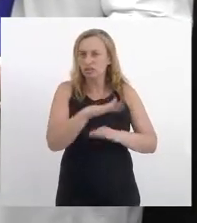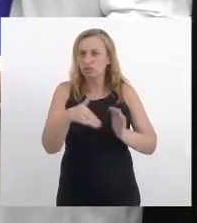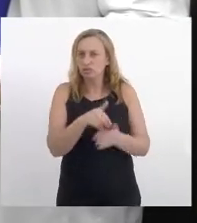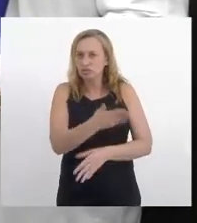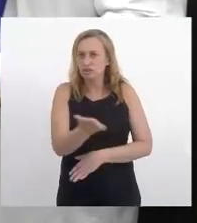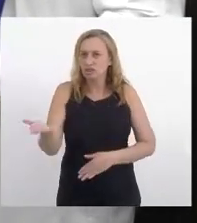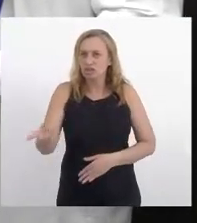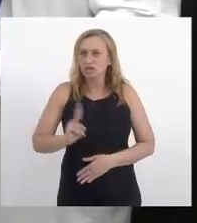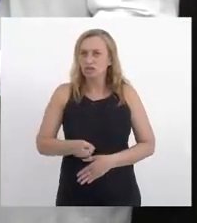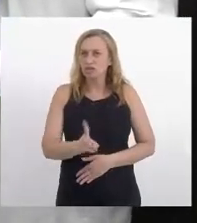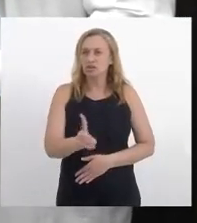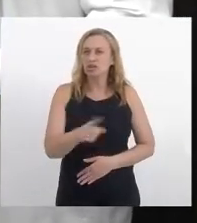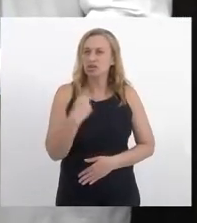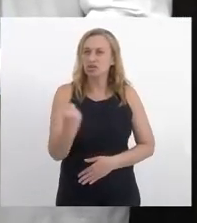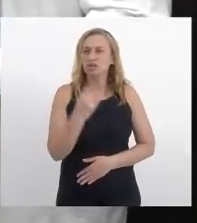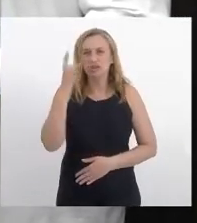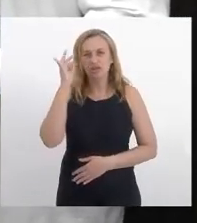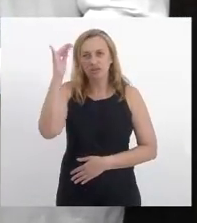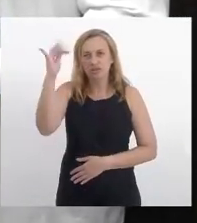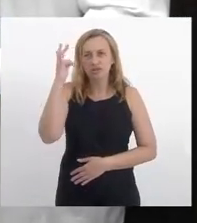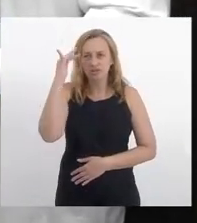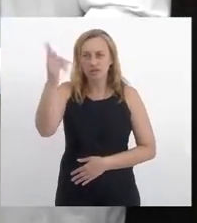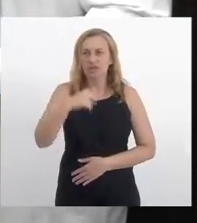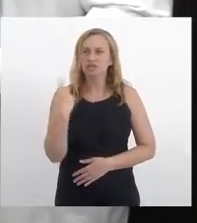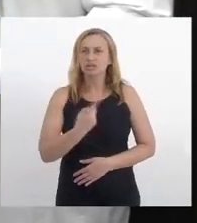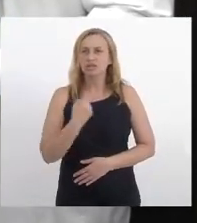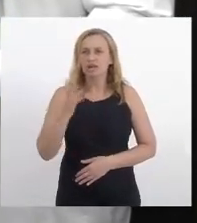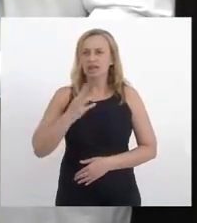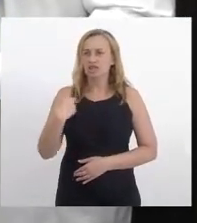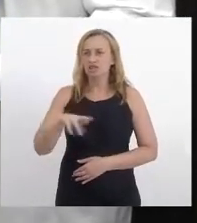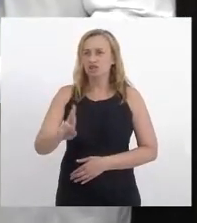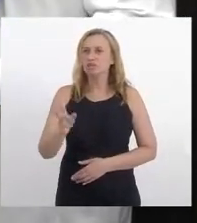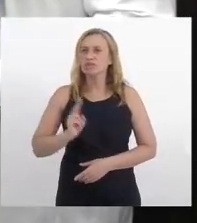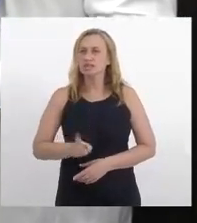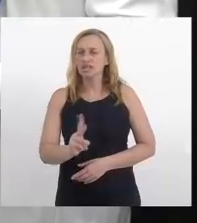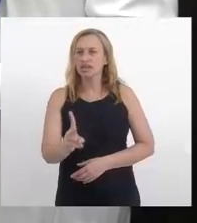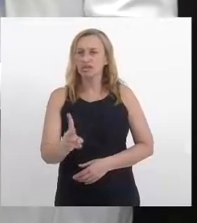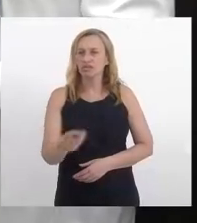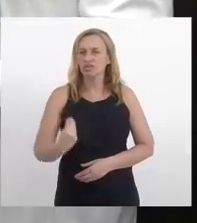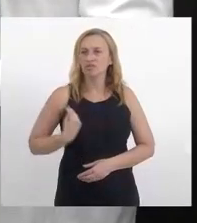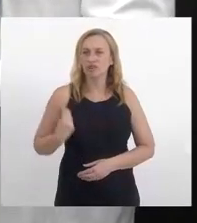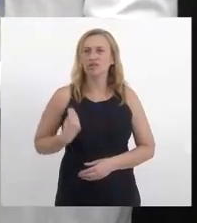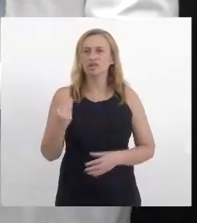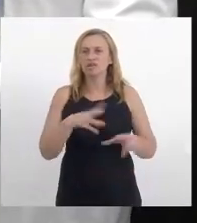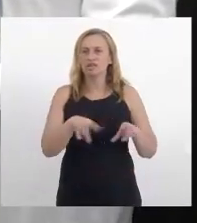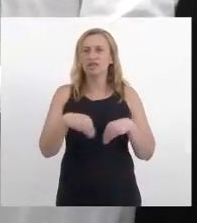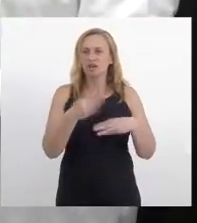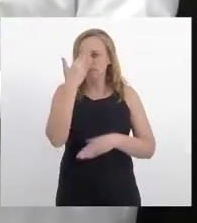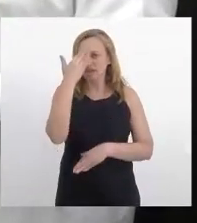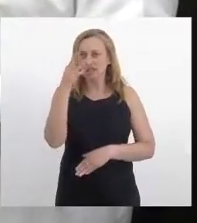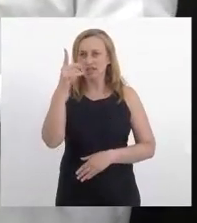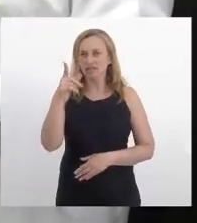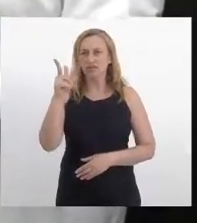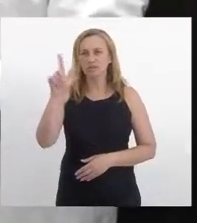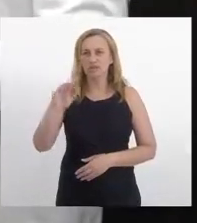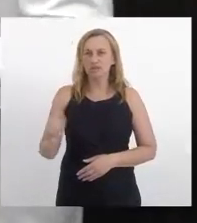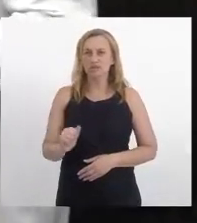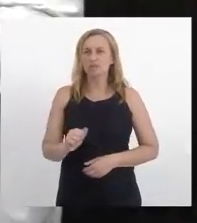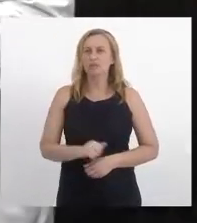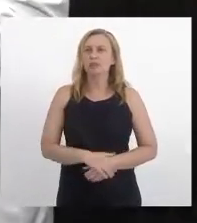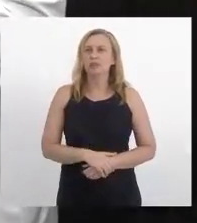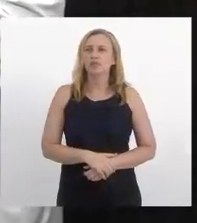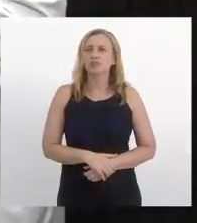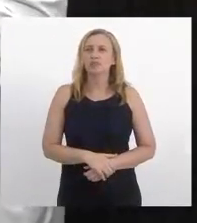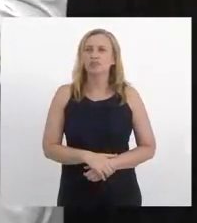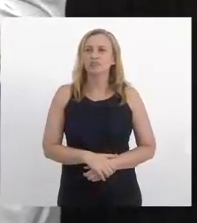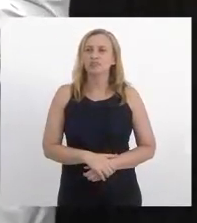que mantiveram a nossa filosofia e a nossa religião sempre em pauta e sempre viva nessa terra. Obrigado, Luzia.